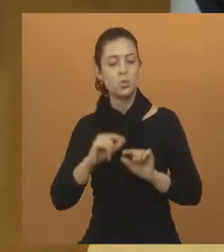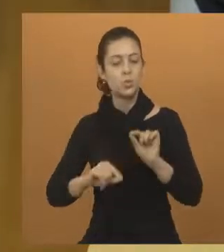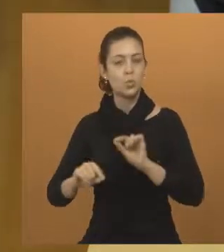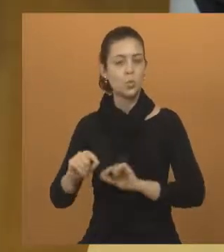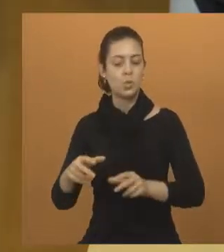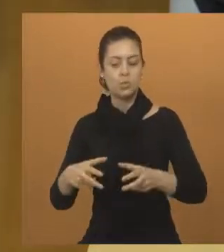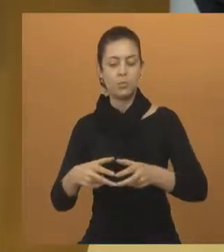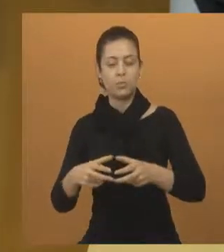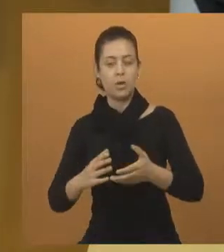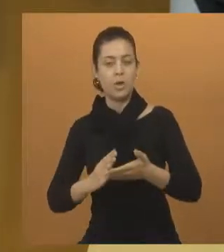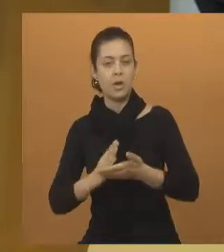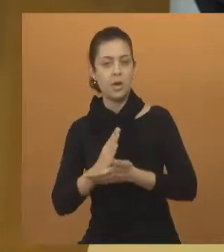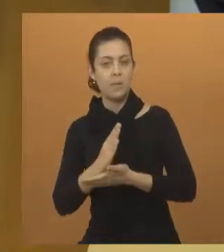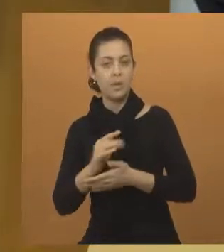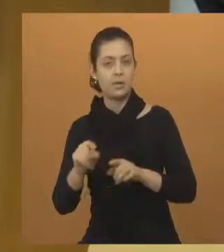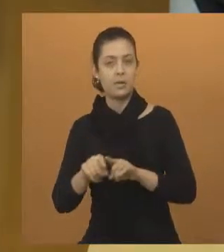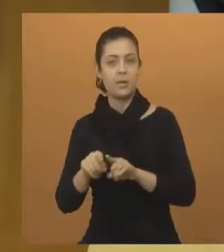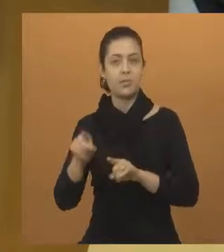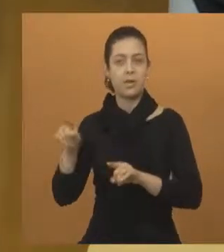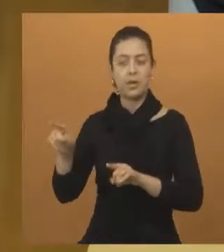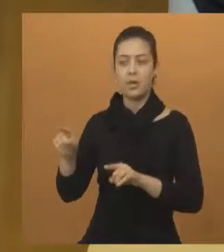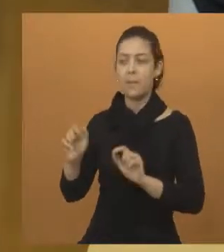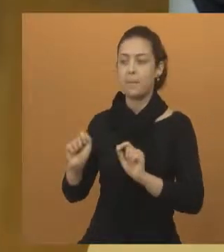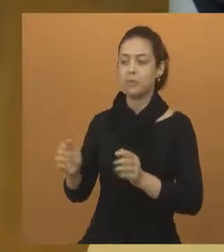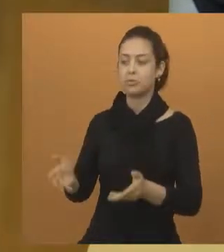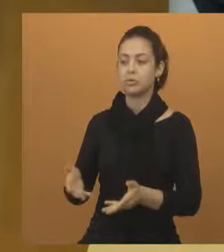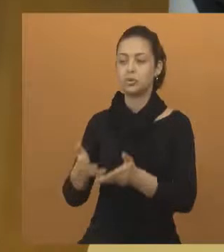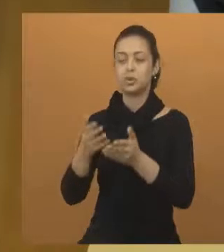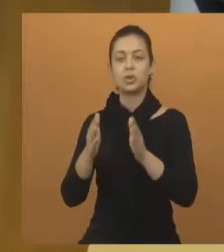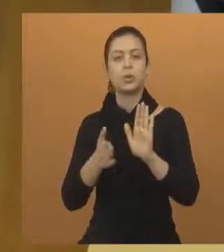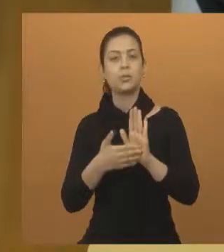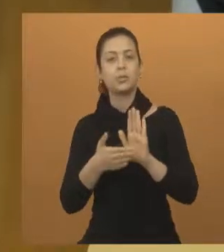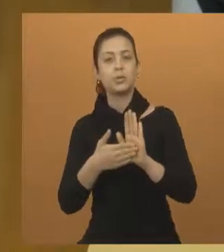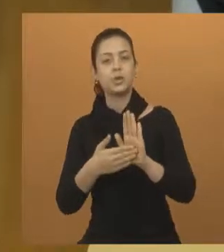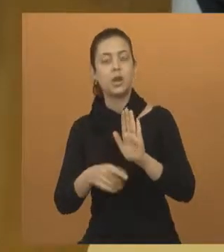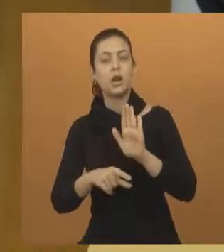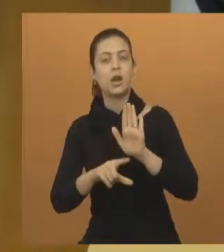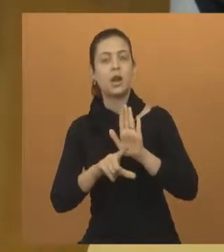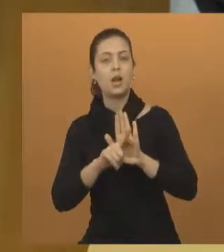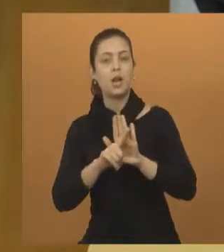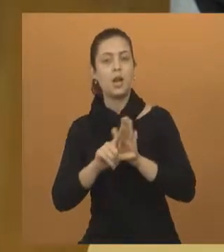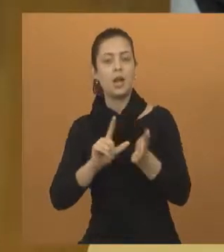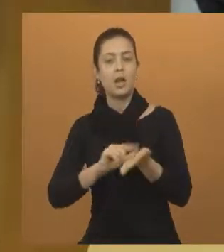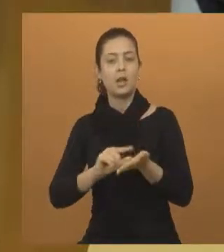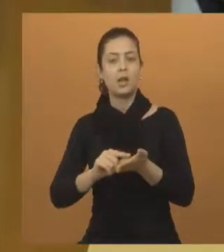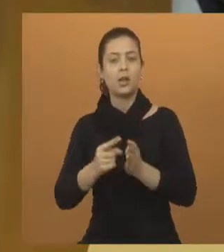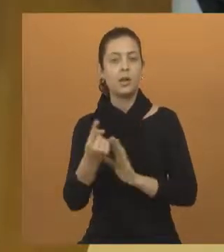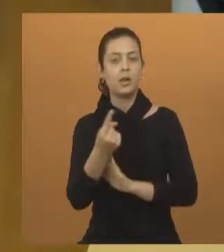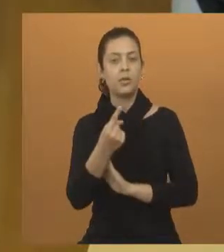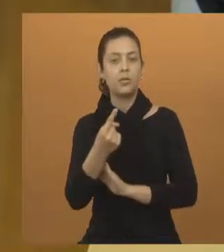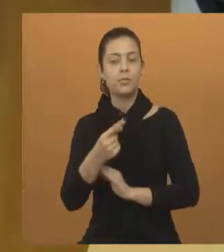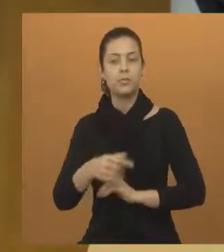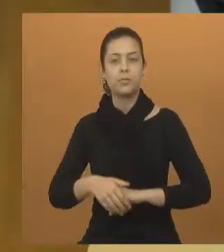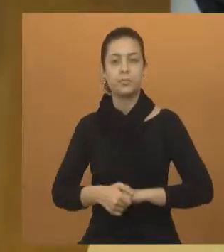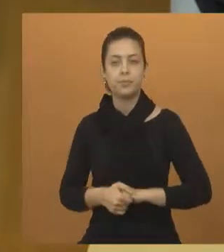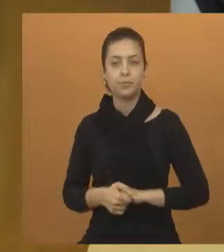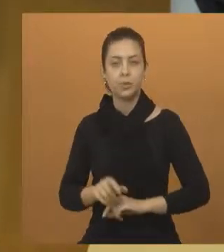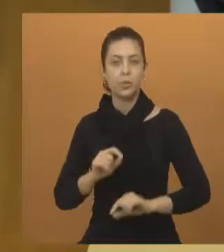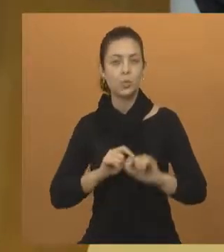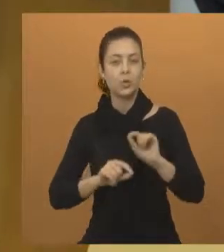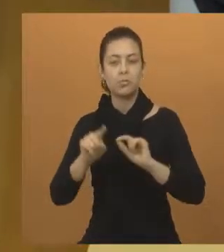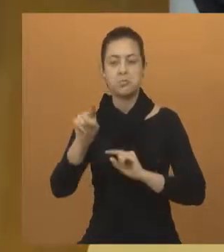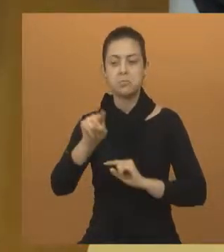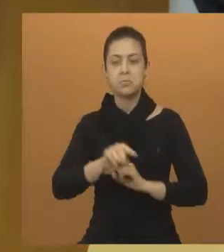Municipal aprovou e ele sanciona e promulga o seguinte projeto de lei. No seu artigo 1º, ficam remidos